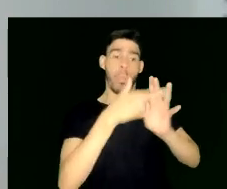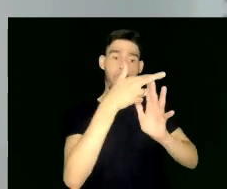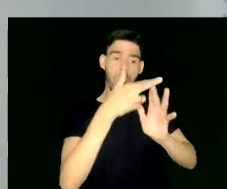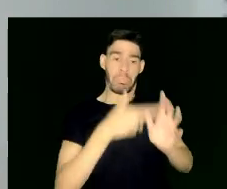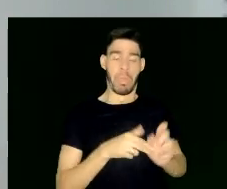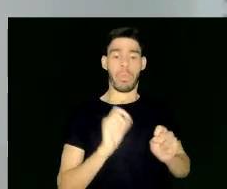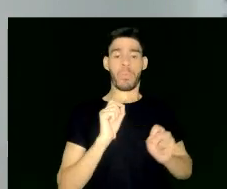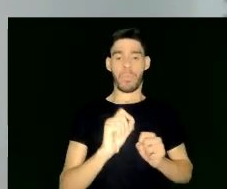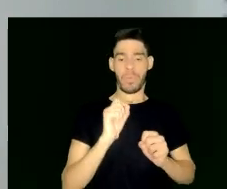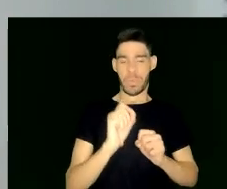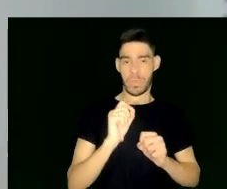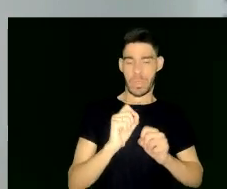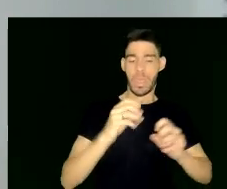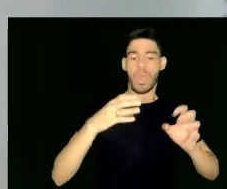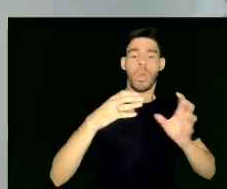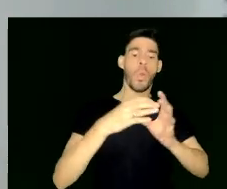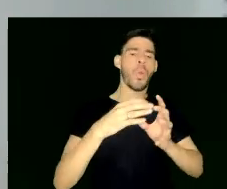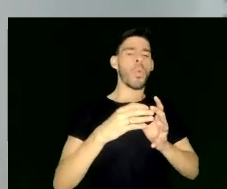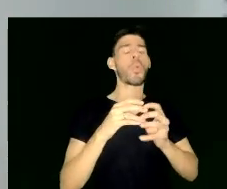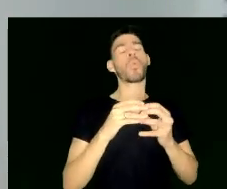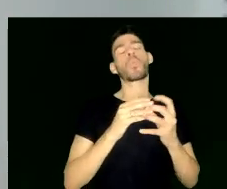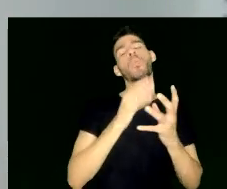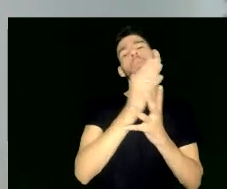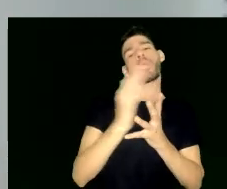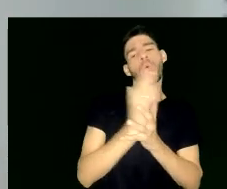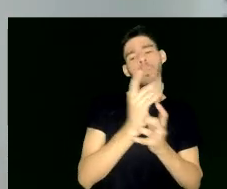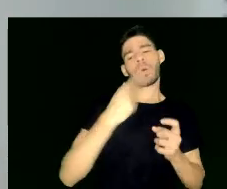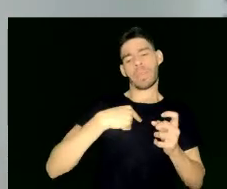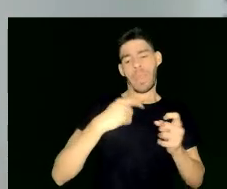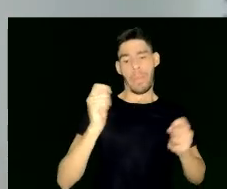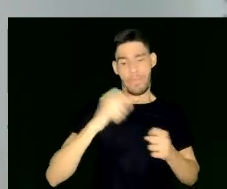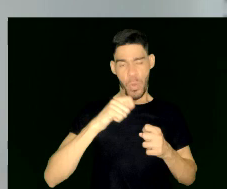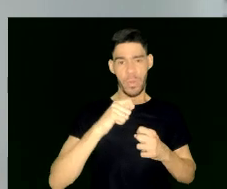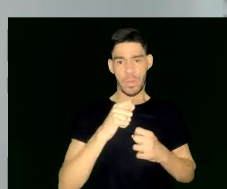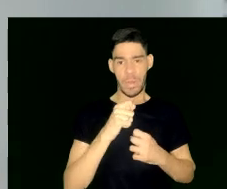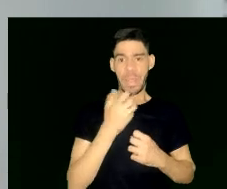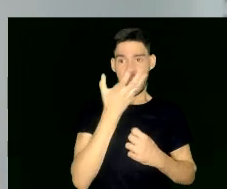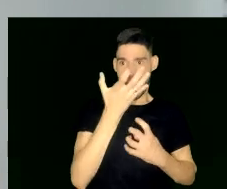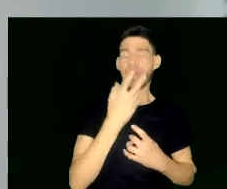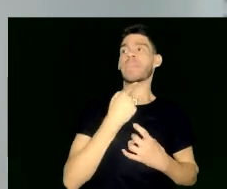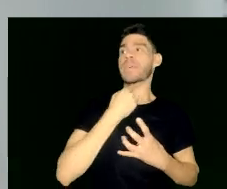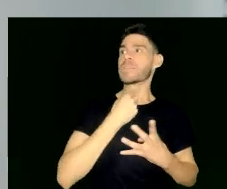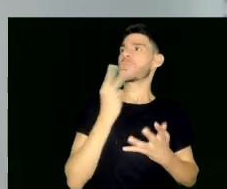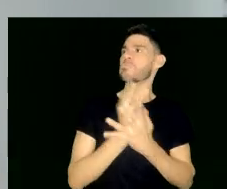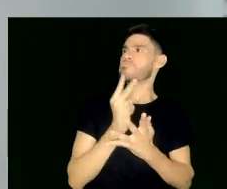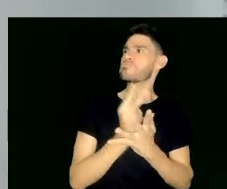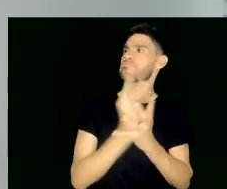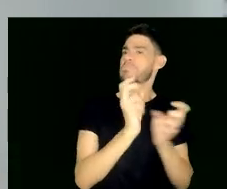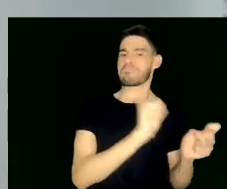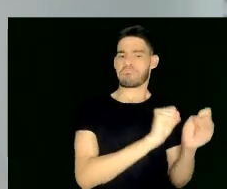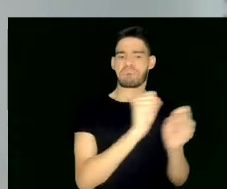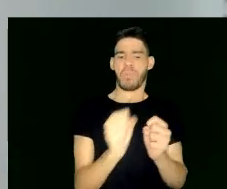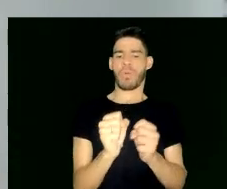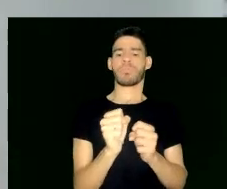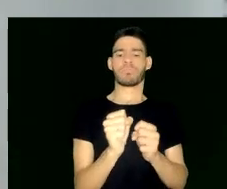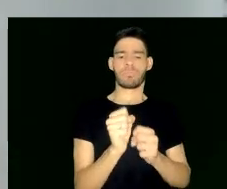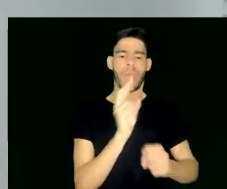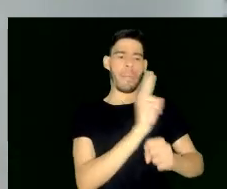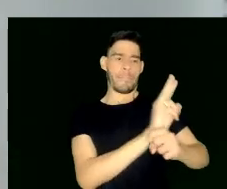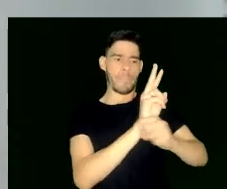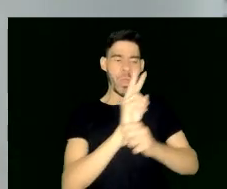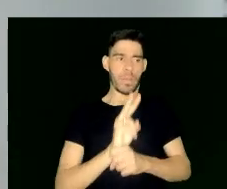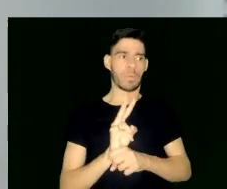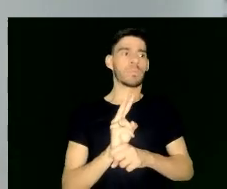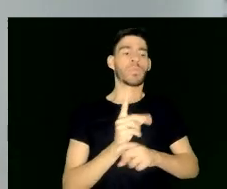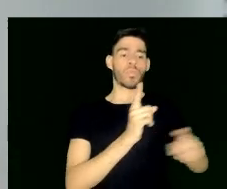em regra, né, é que aquele grupo que detém o poder permaneça no poder, ou faça sucessores, enfim, ou